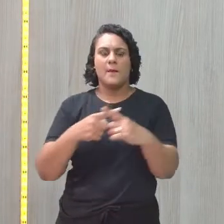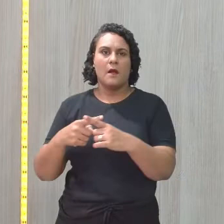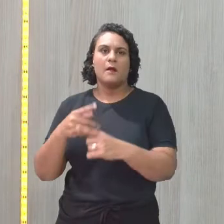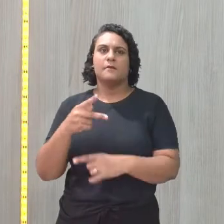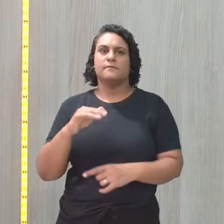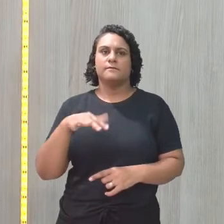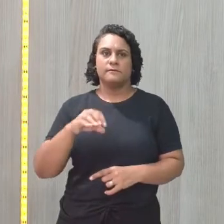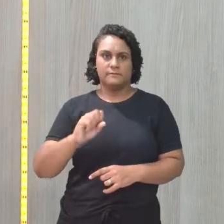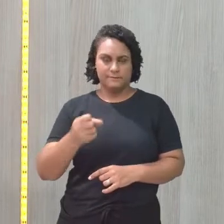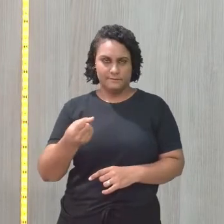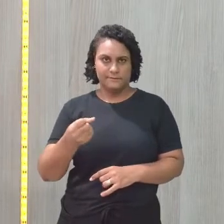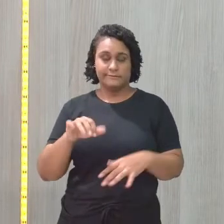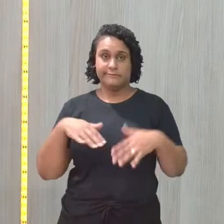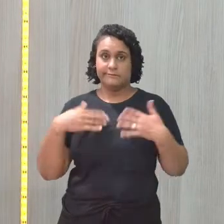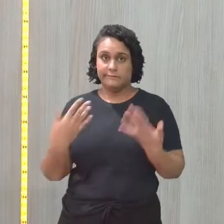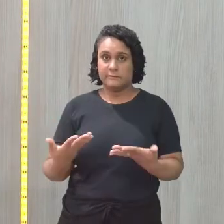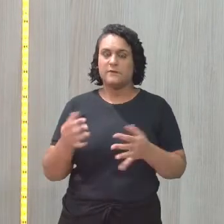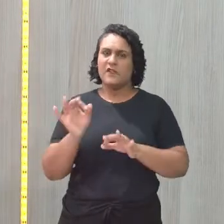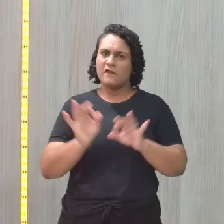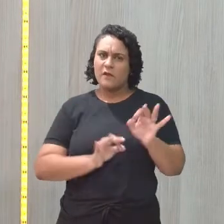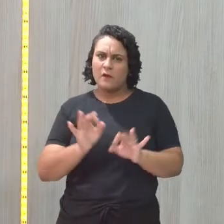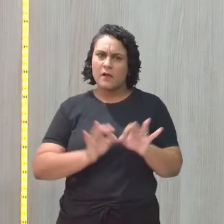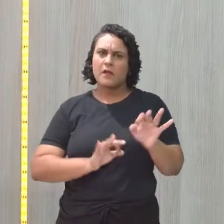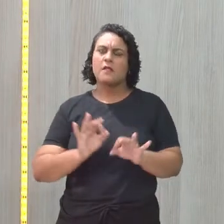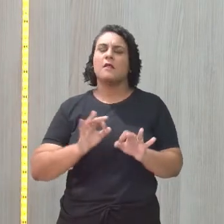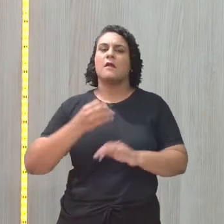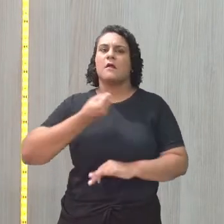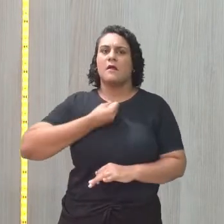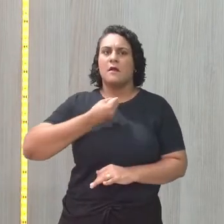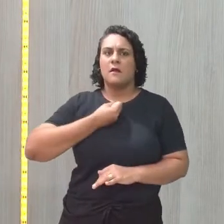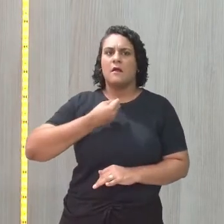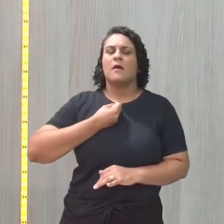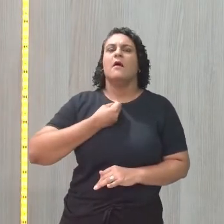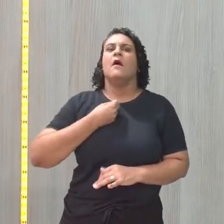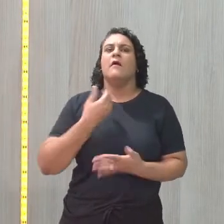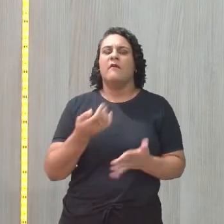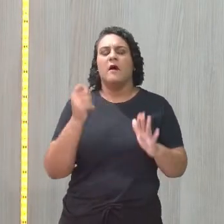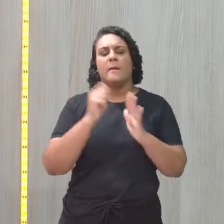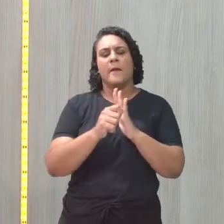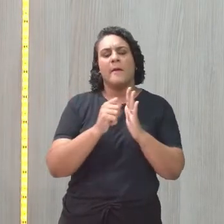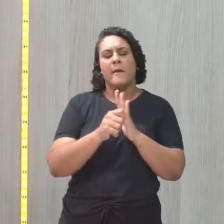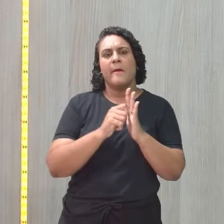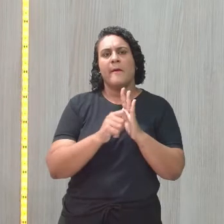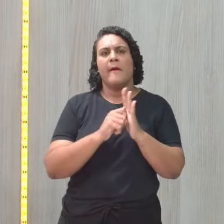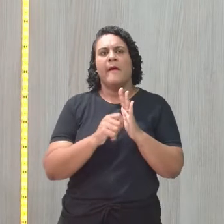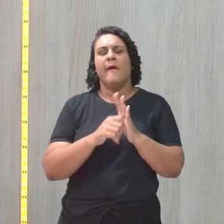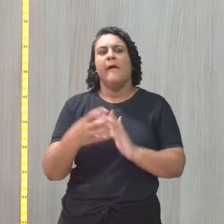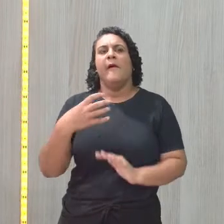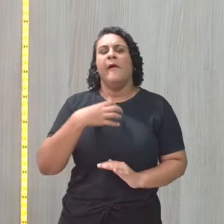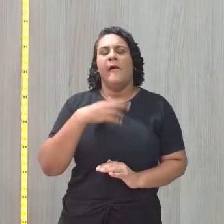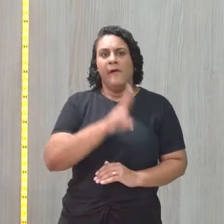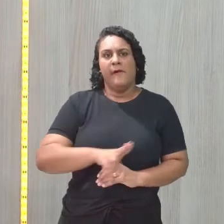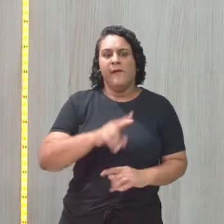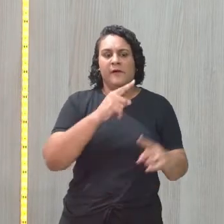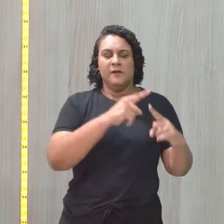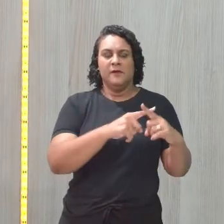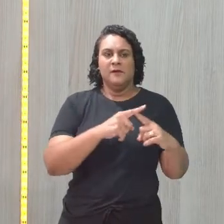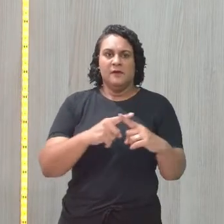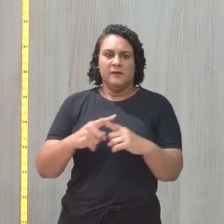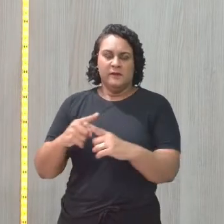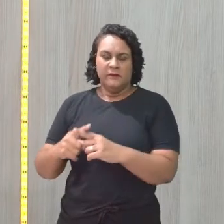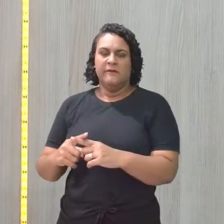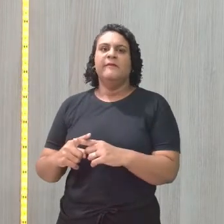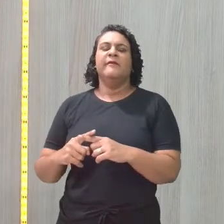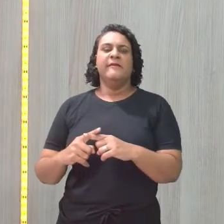primos. Então, a gente vai fatorando aí esses números, vai escrevendo o número em forma de multiplicação, e enquanto existir um